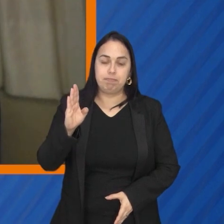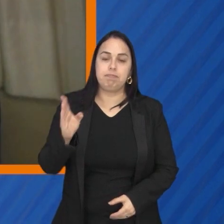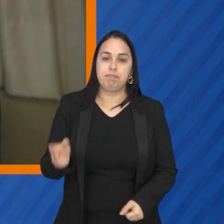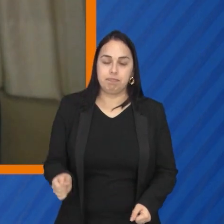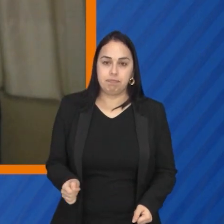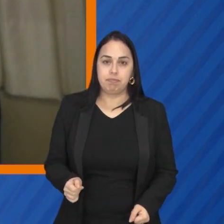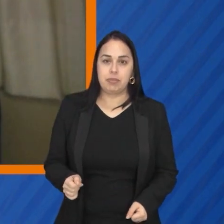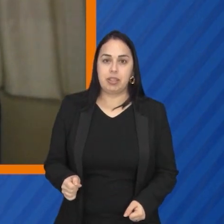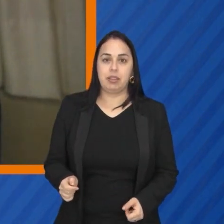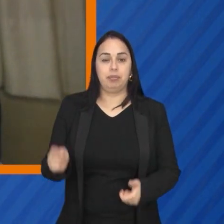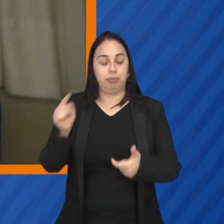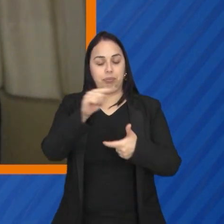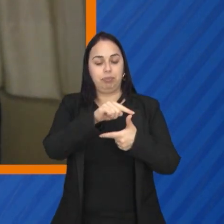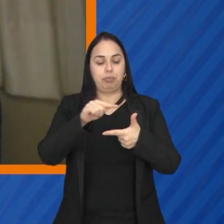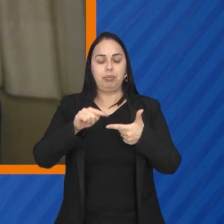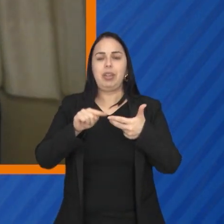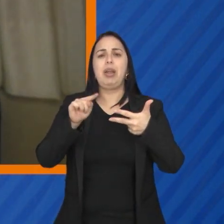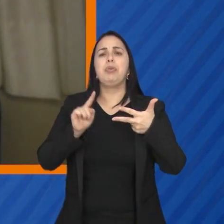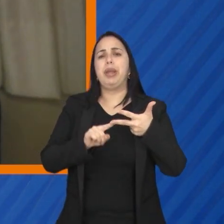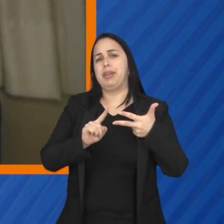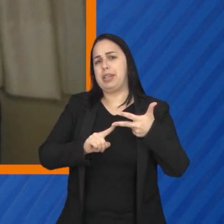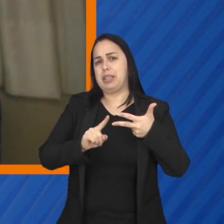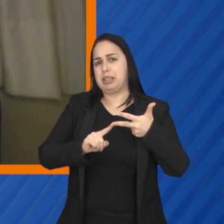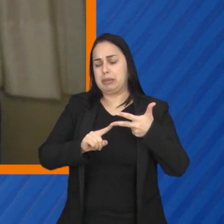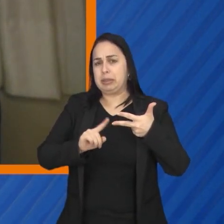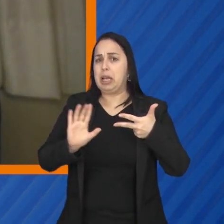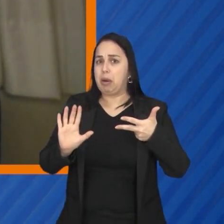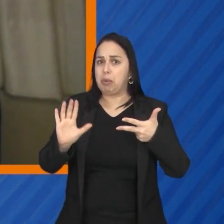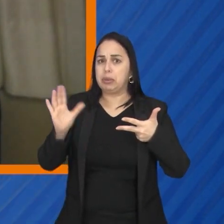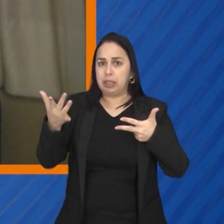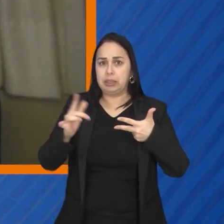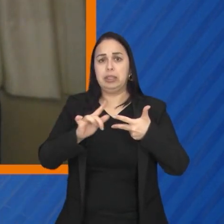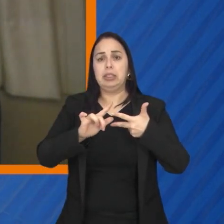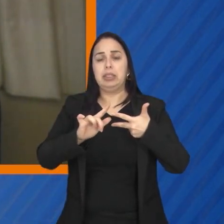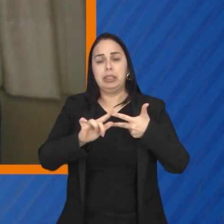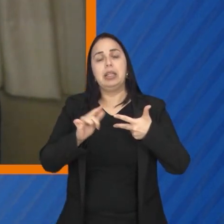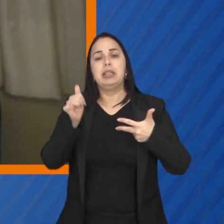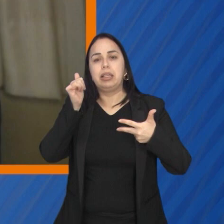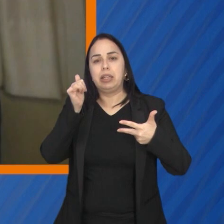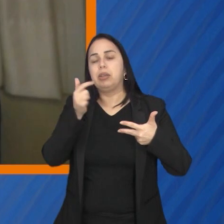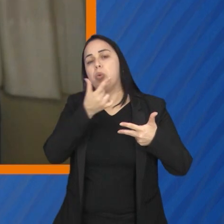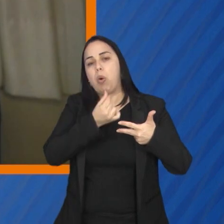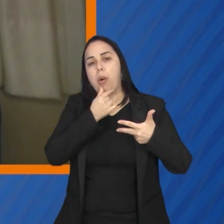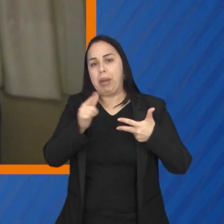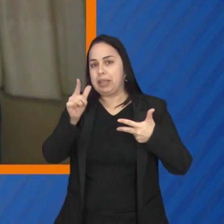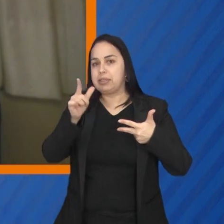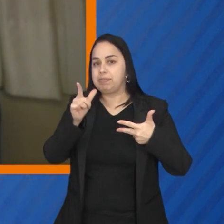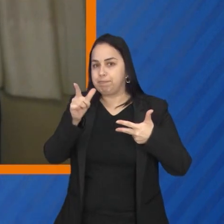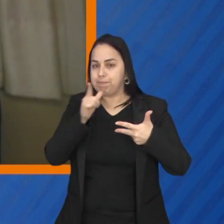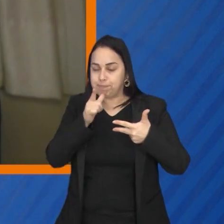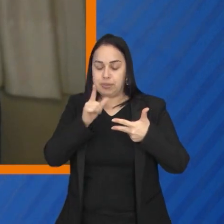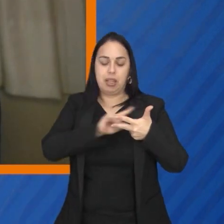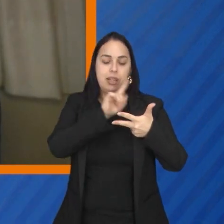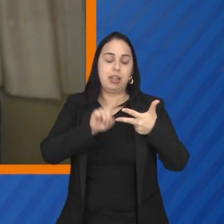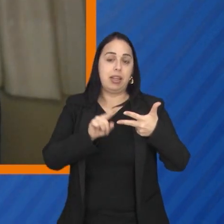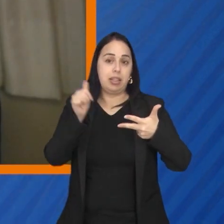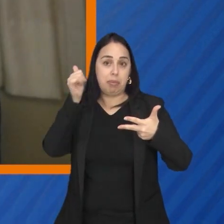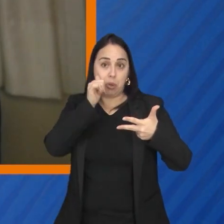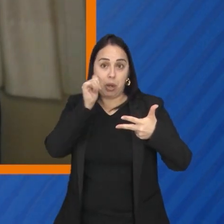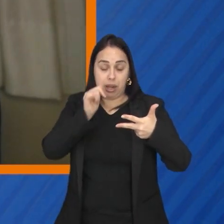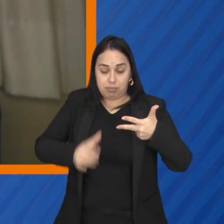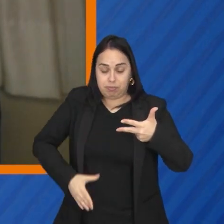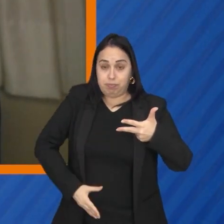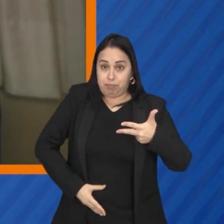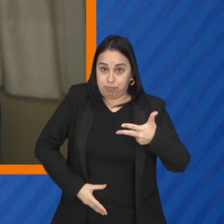frequentes. Ele é o terceiro mais frequente no homem, e pelo menos o segundo